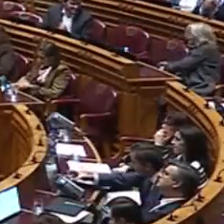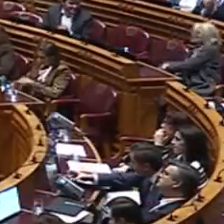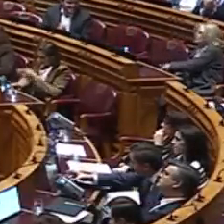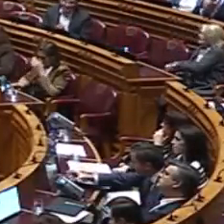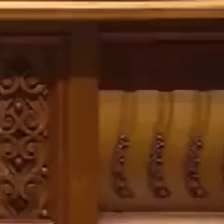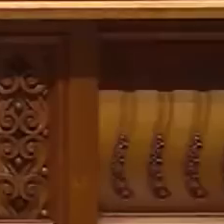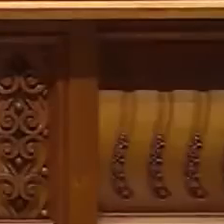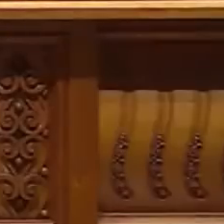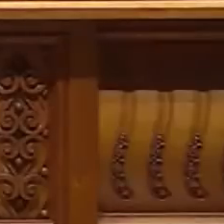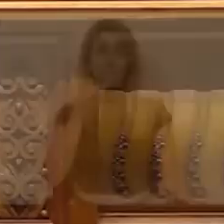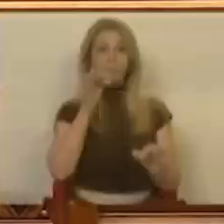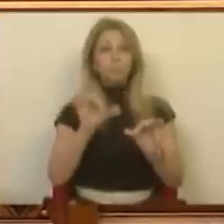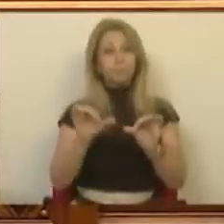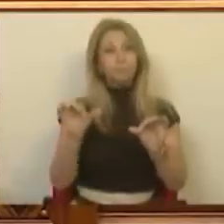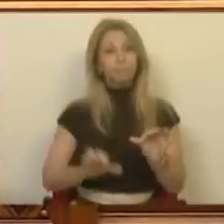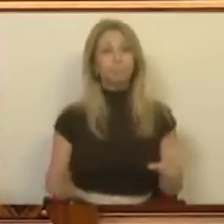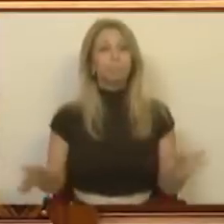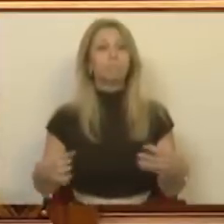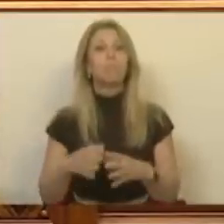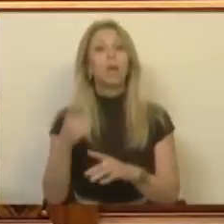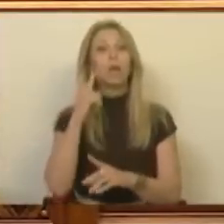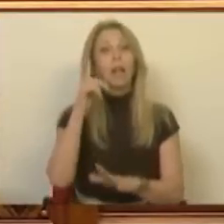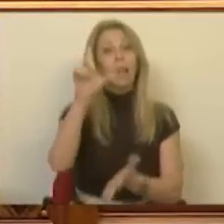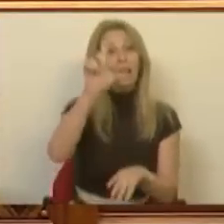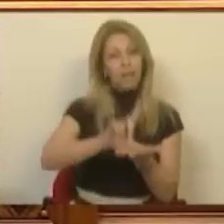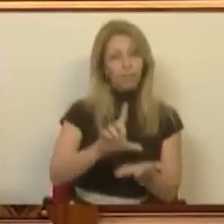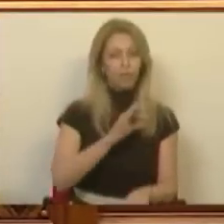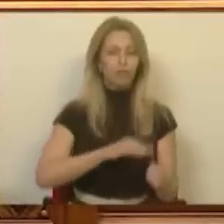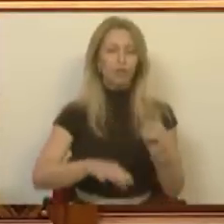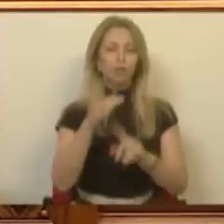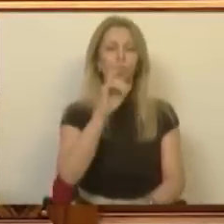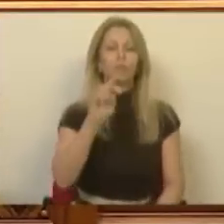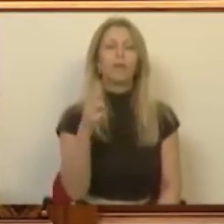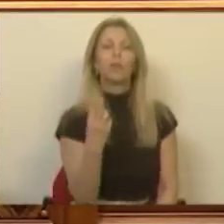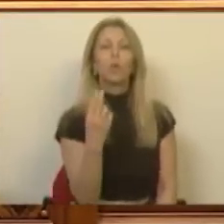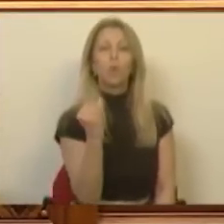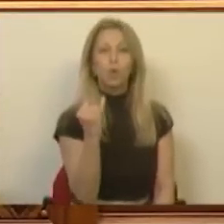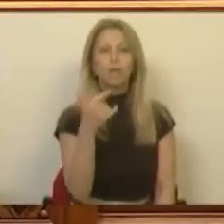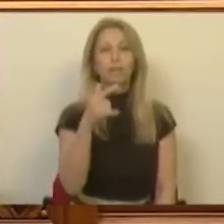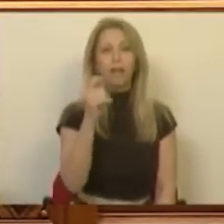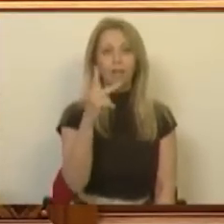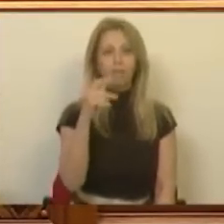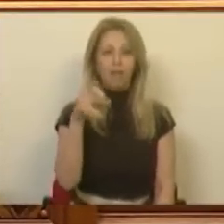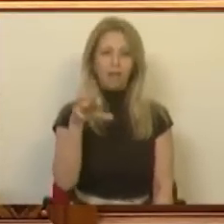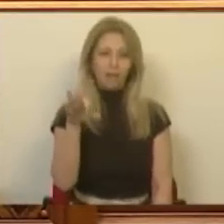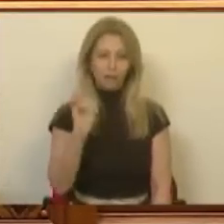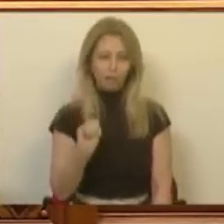intervir em nome do livro tem a palavra se Deputado Rui Tavares